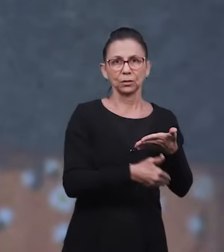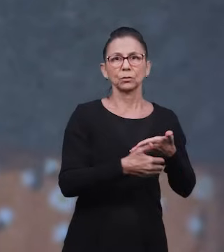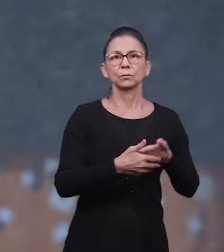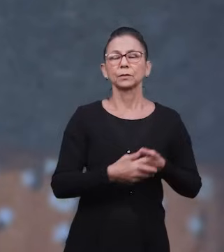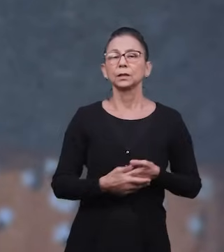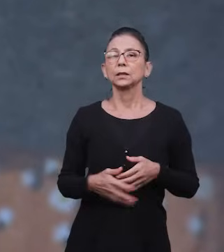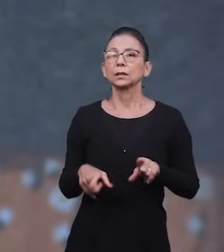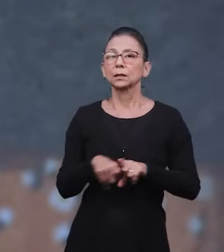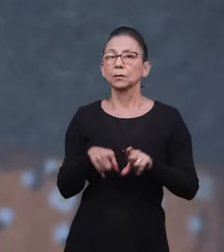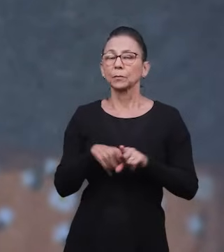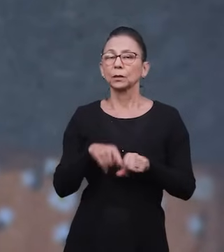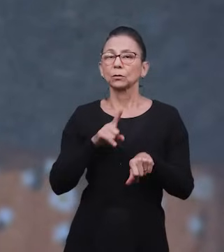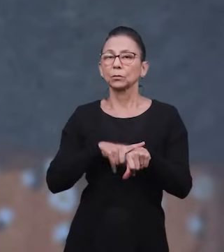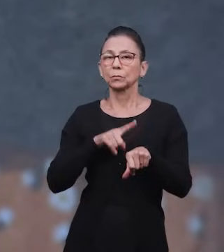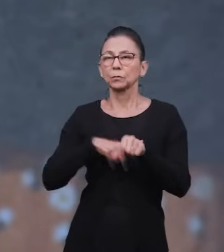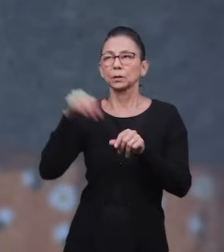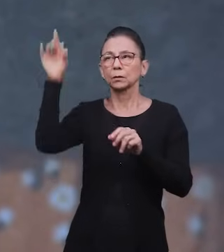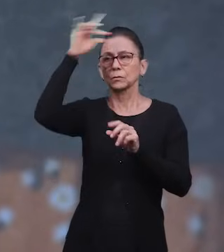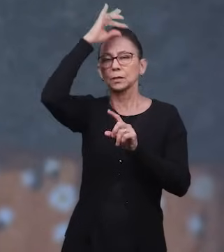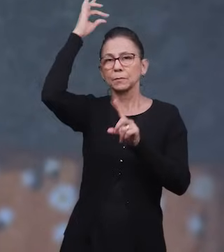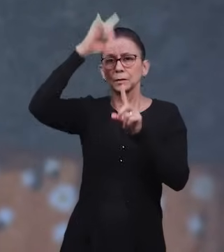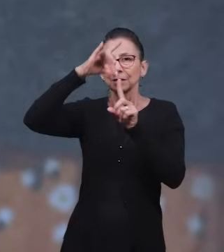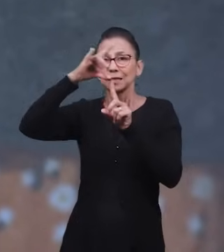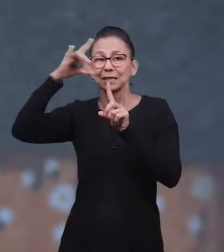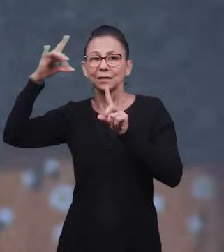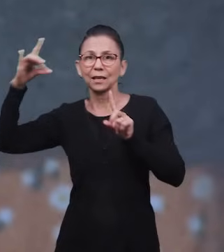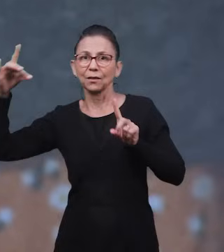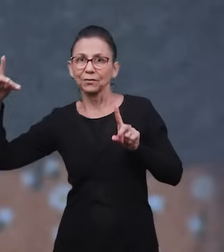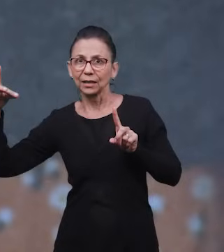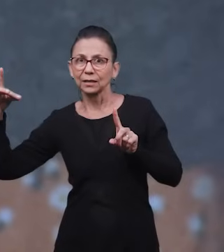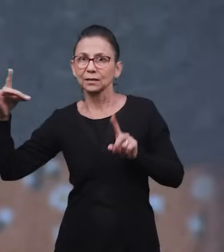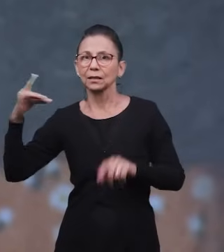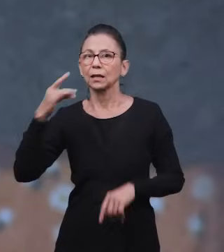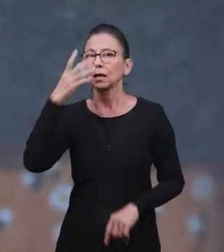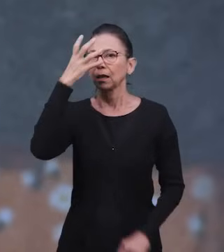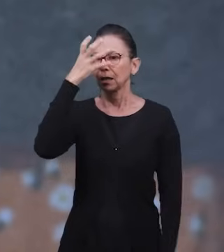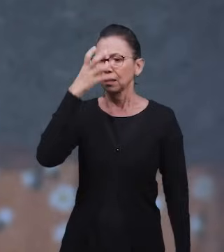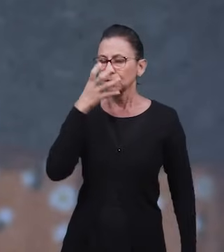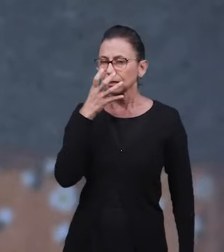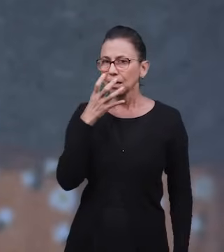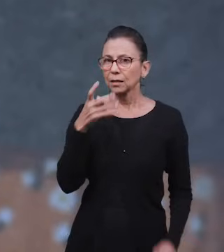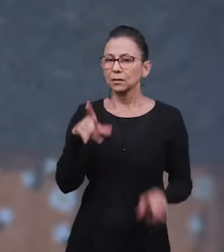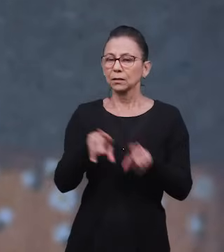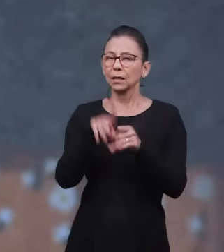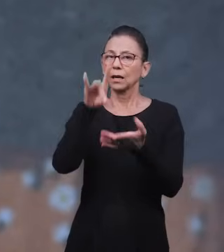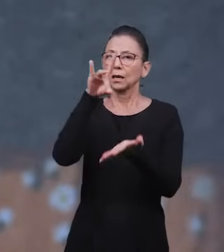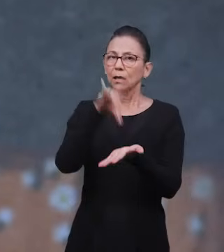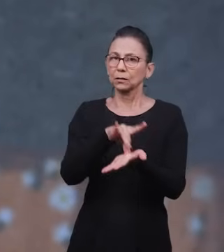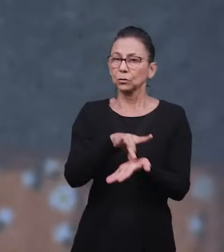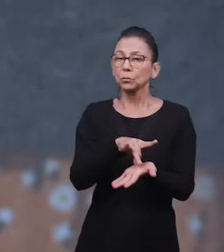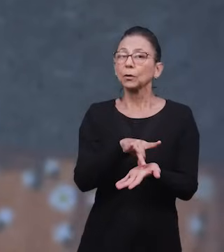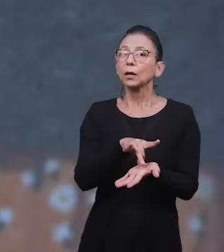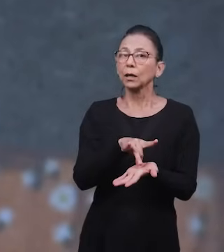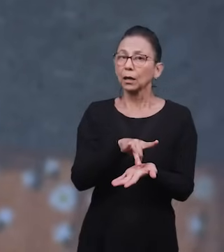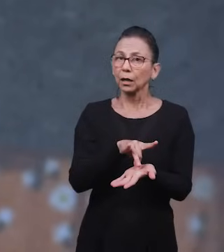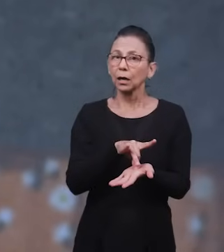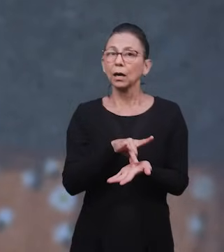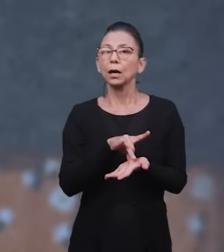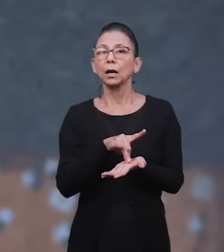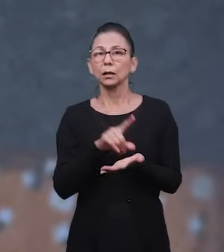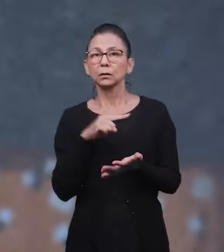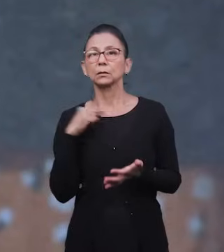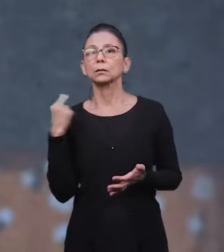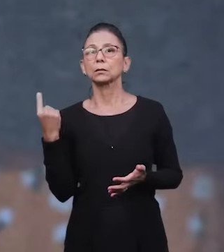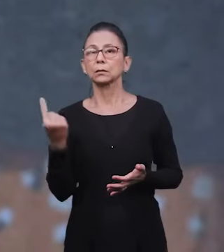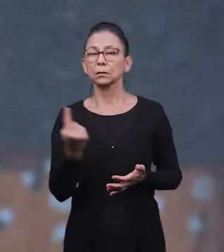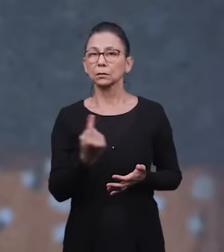quando o espírito deixa de existir na sua vida, né? Isso é algo muito sério, tá? E é algo muito atual para nós